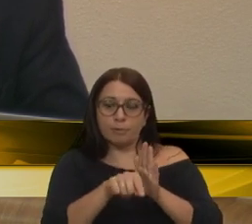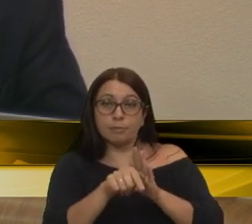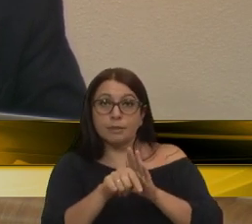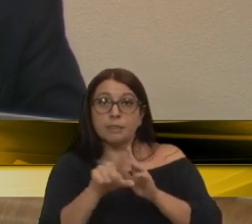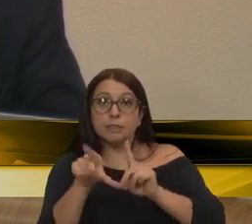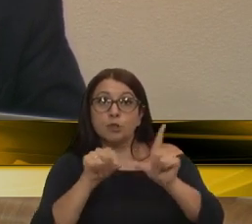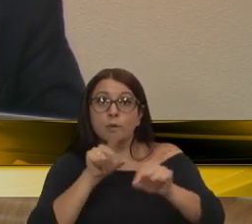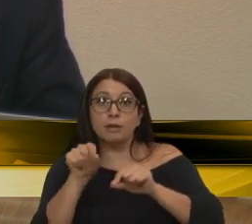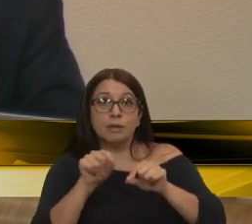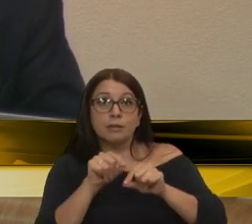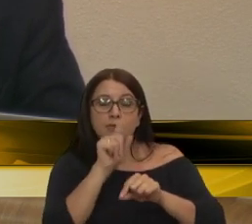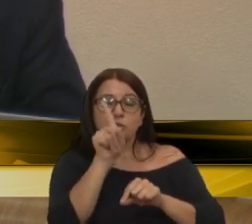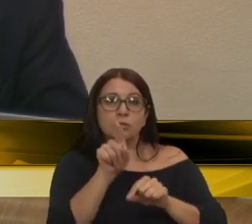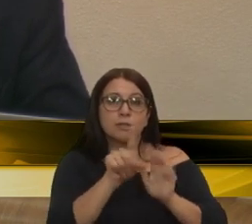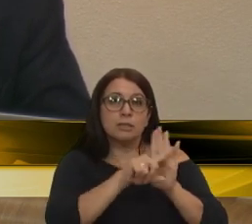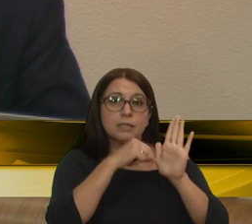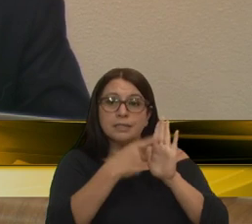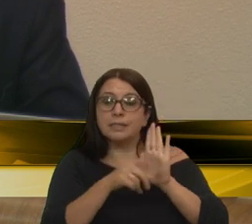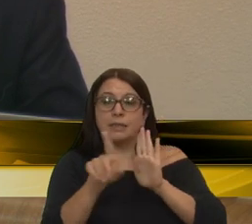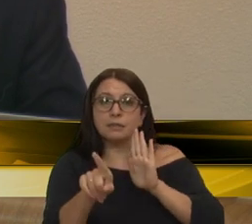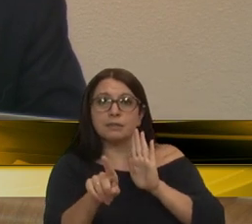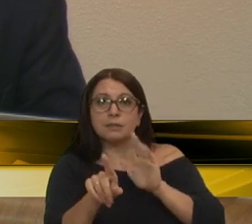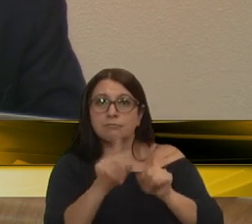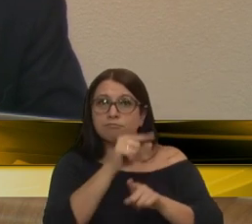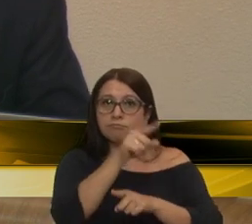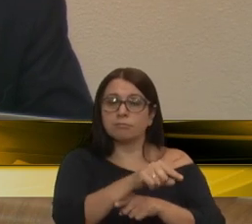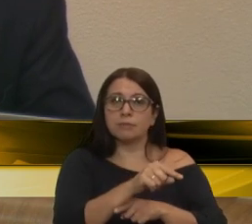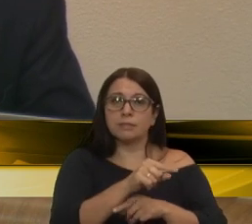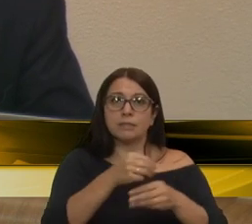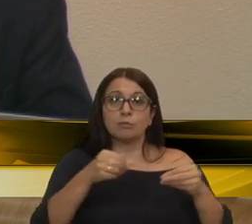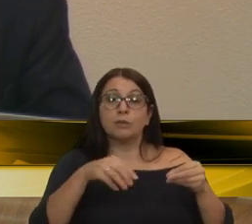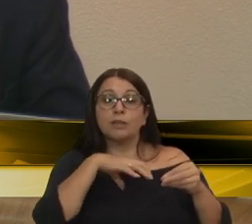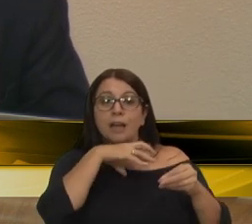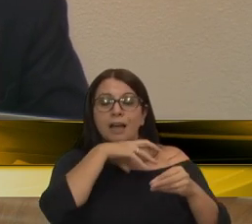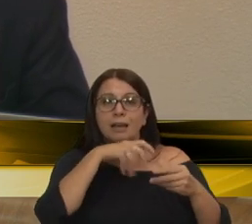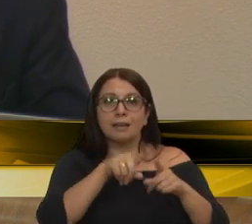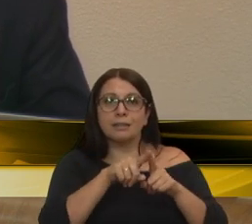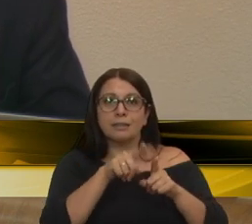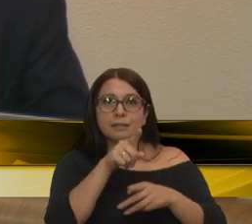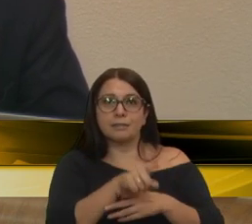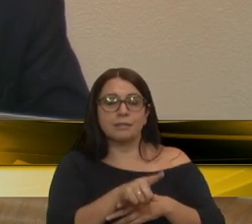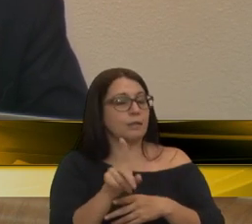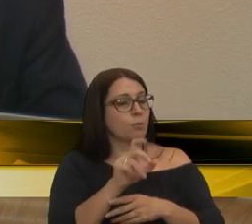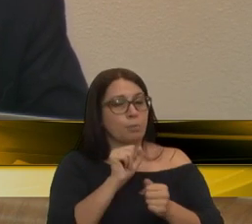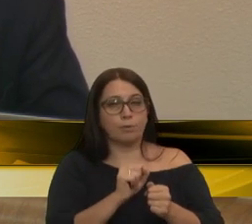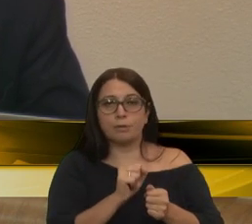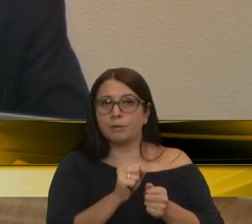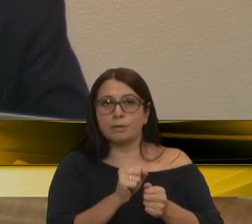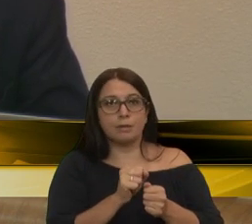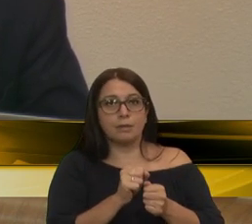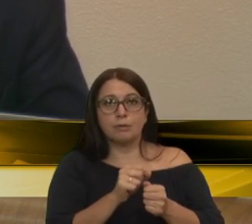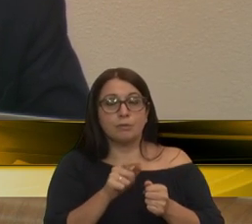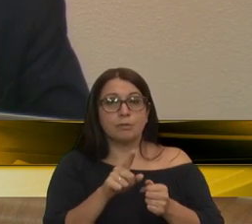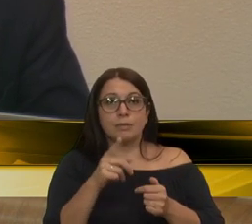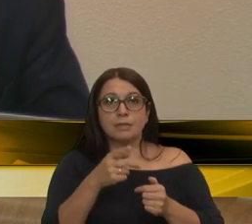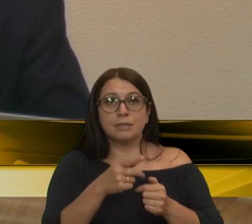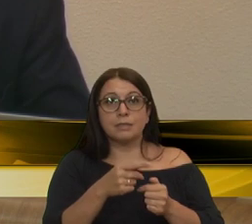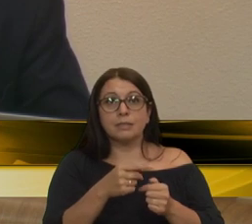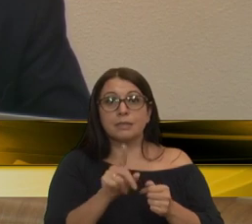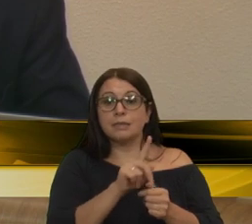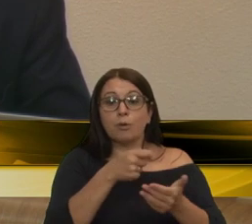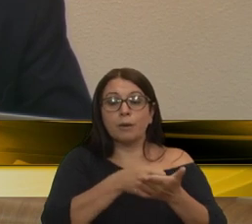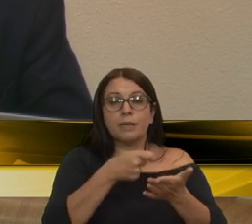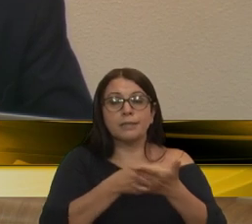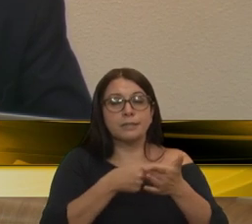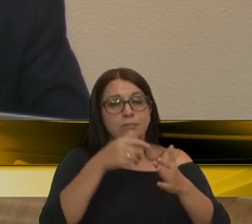em chancelar a invasão da área e suportar a indenização respectiva, não podendo se furtar da